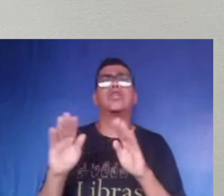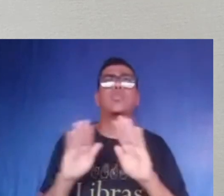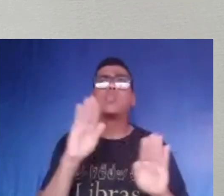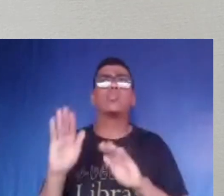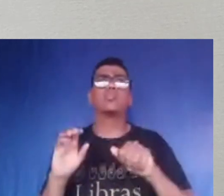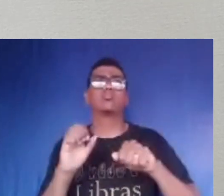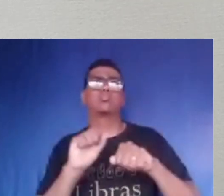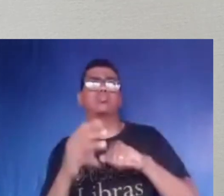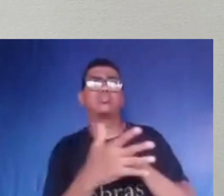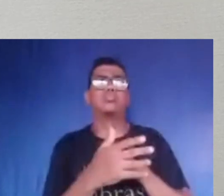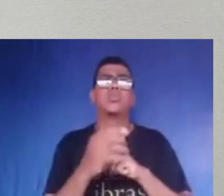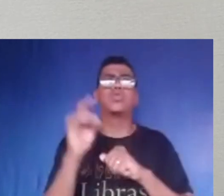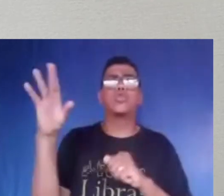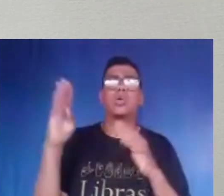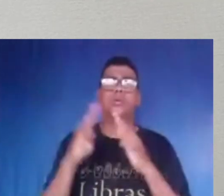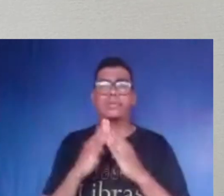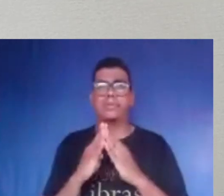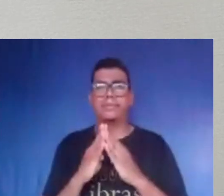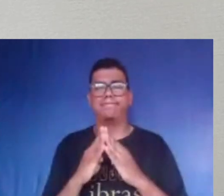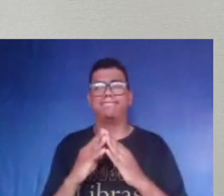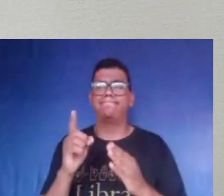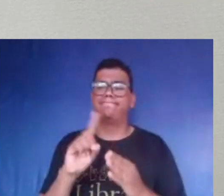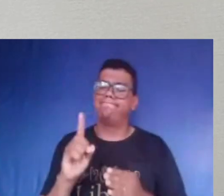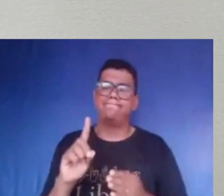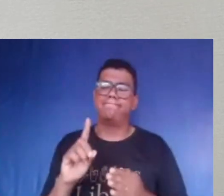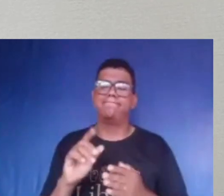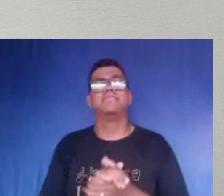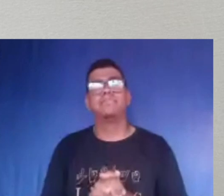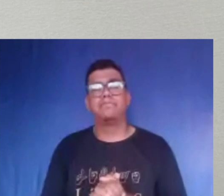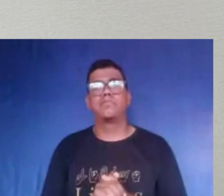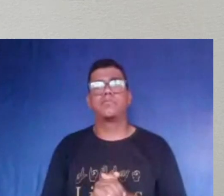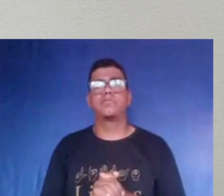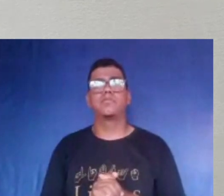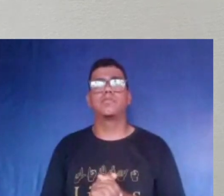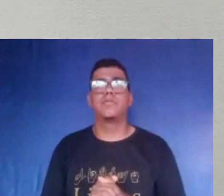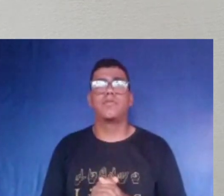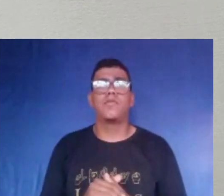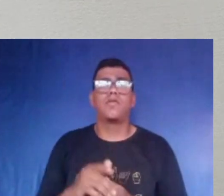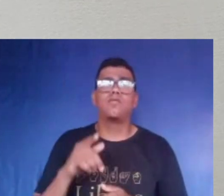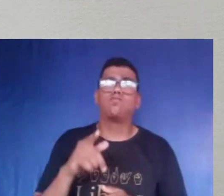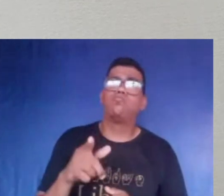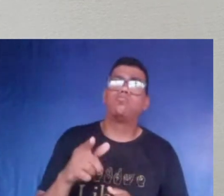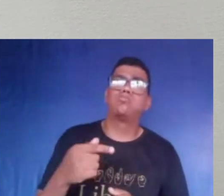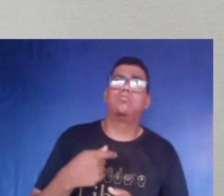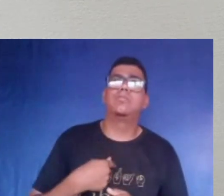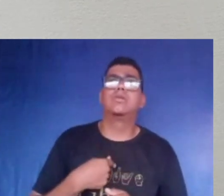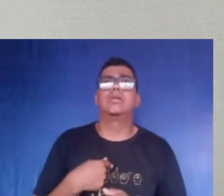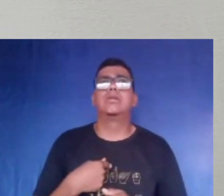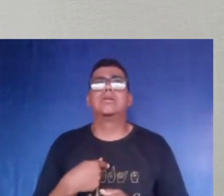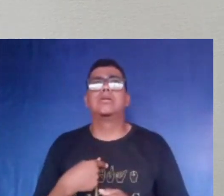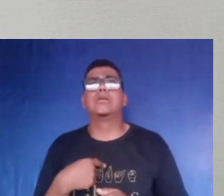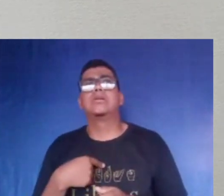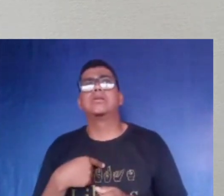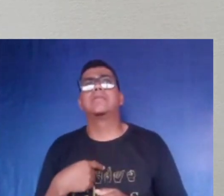pouca responsabilidade com a sua vida e com a vida dos outros, né, em situações que evidentemente que você poderia evitar, poderia